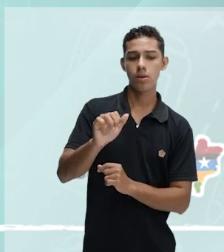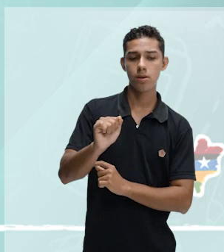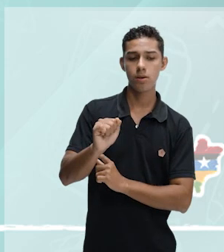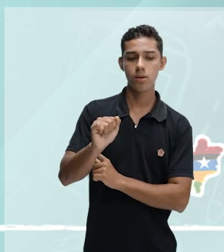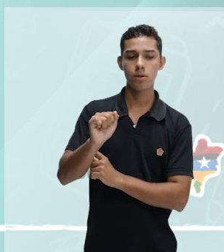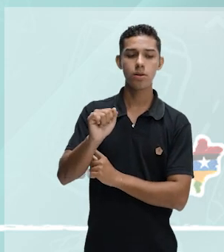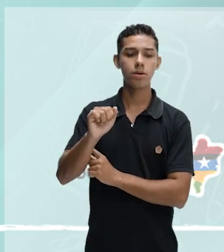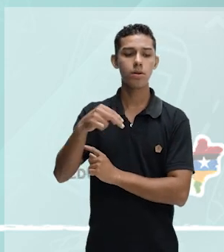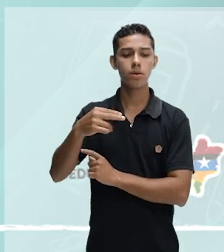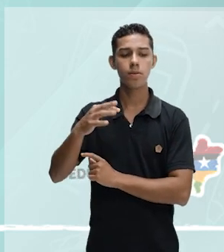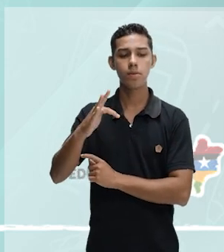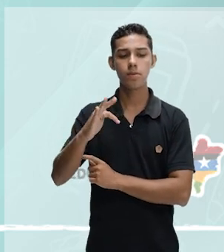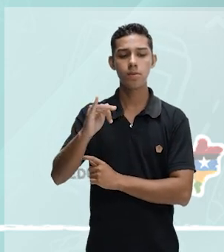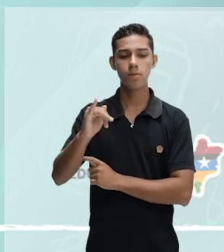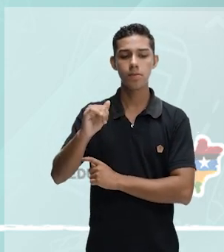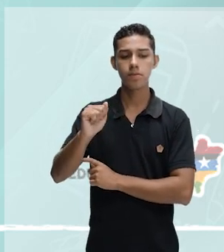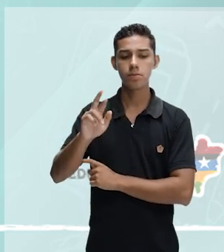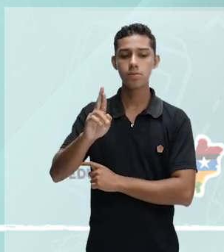cartilaginosas, são semimóveis,